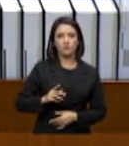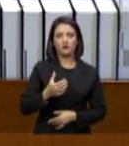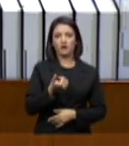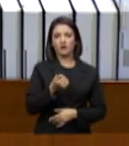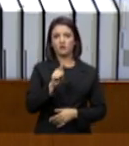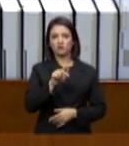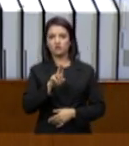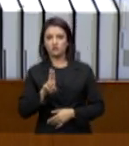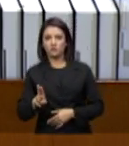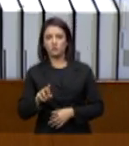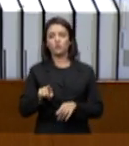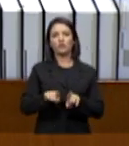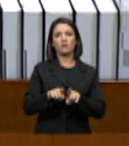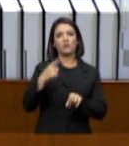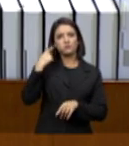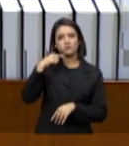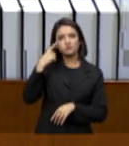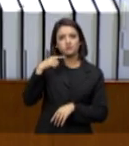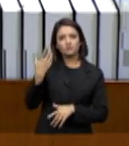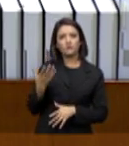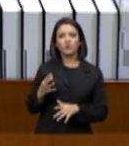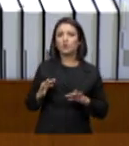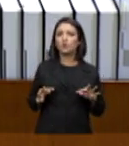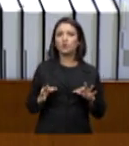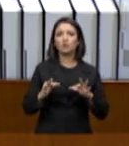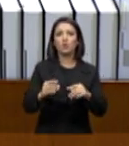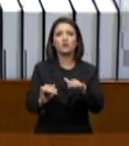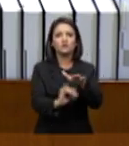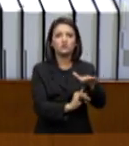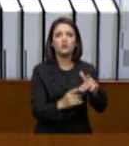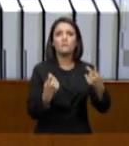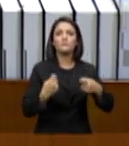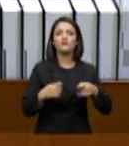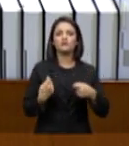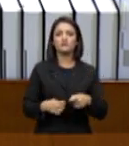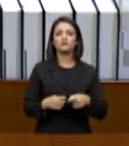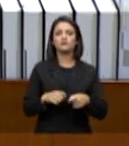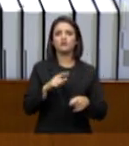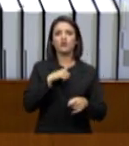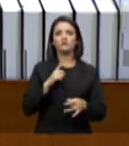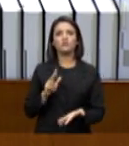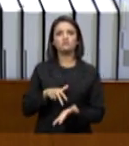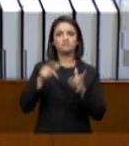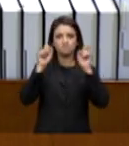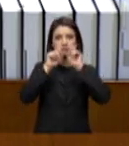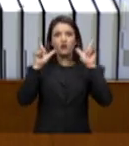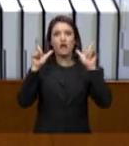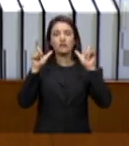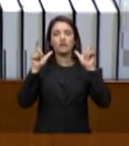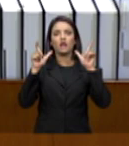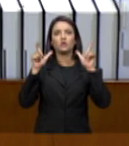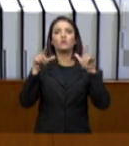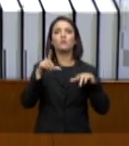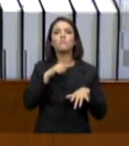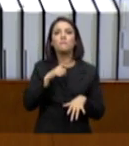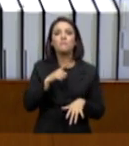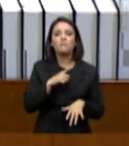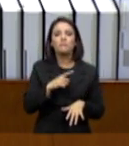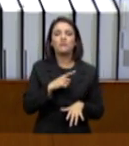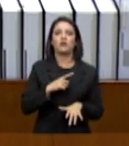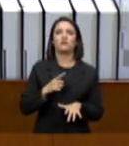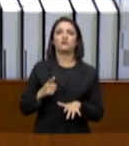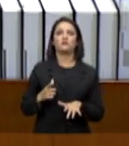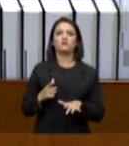advocacia privada todas as instituições precisam estar a postos para atender as demandas